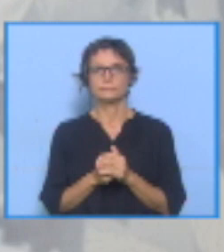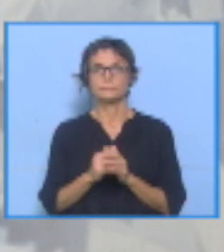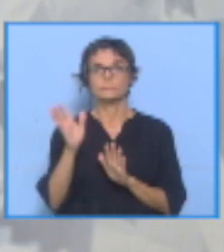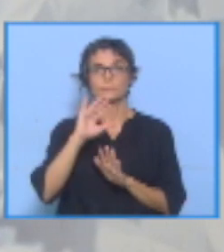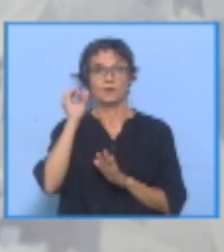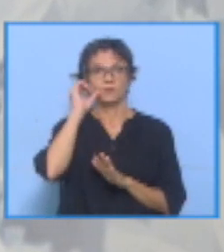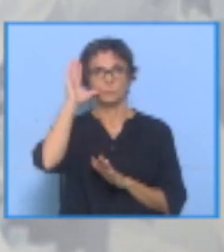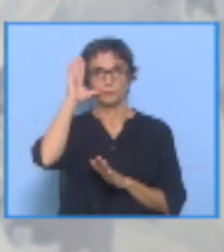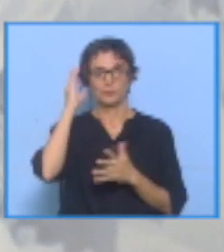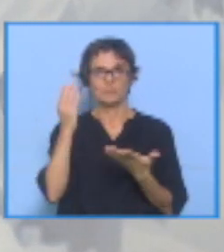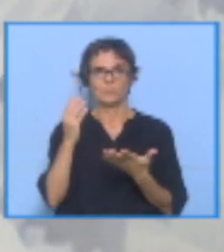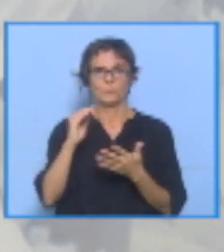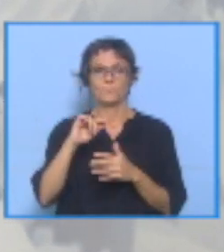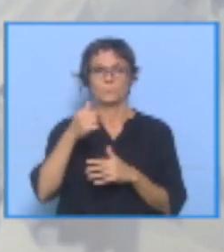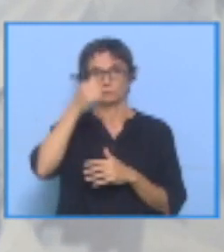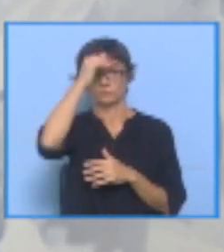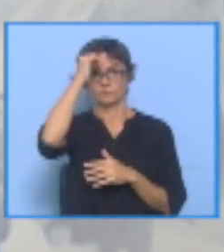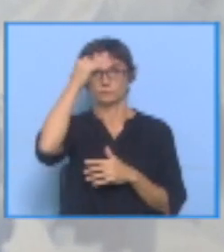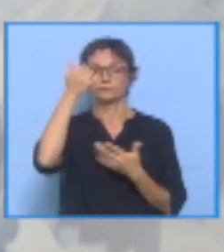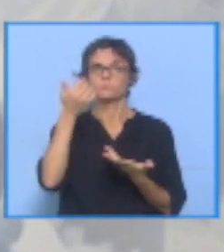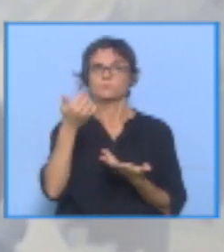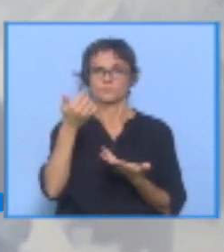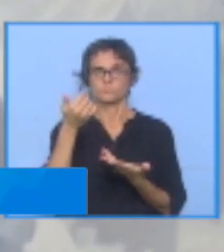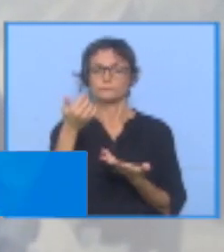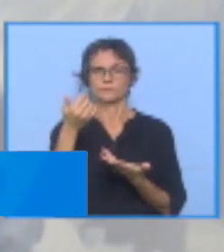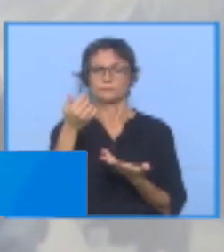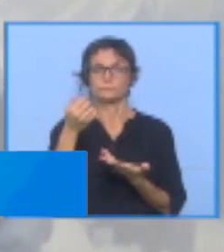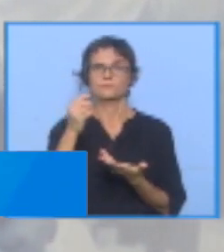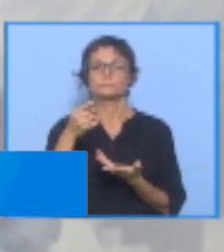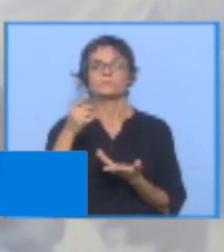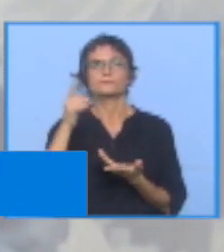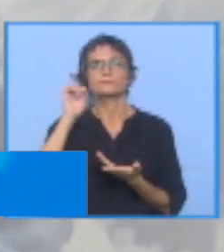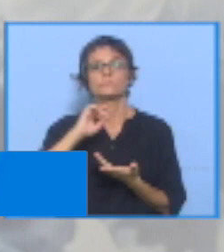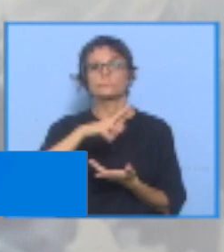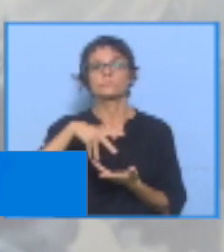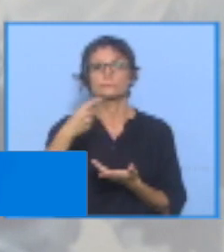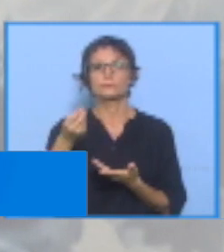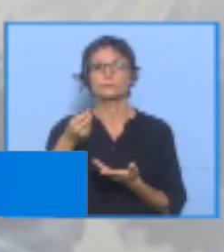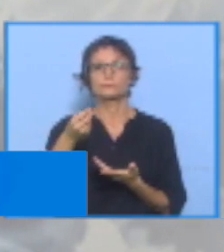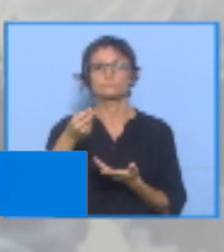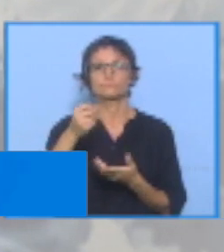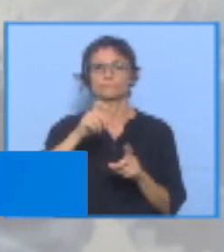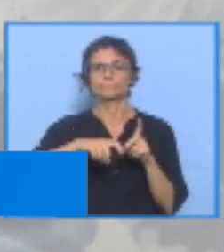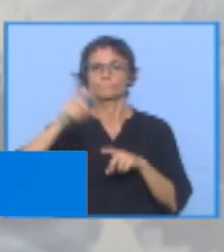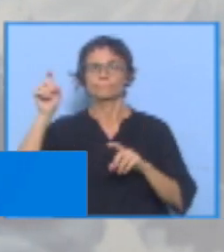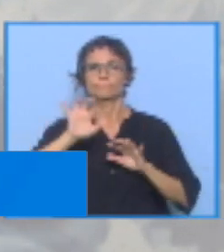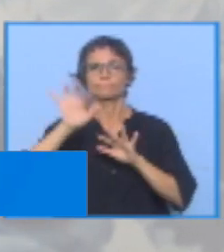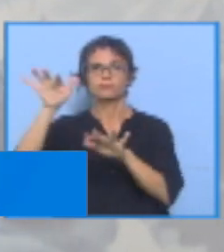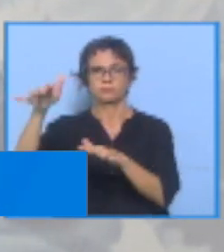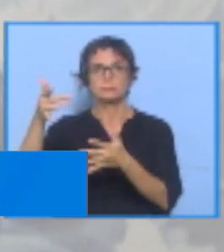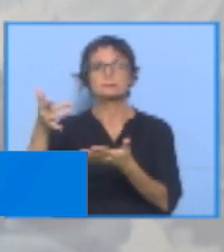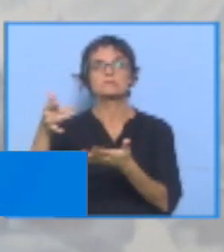Olá, muito boa tarde. No próximo domingo ocorre a celebração do Dia Mundial do Migrante e Refugiado. A data